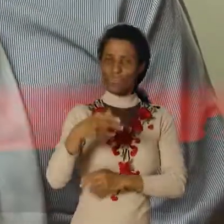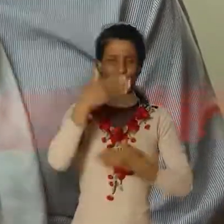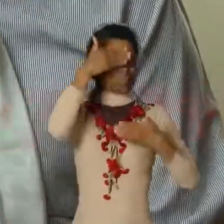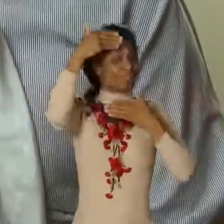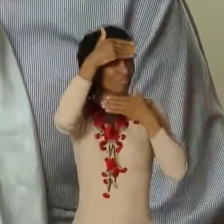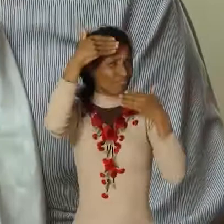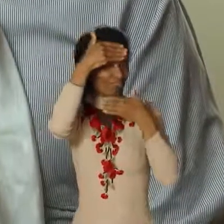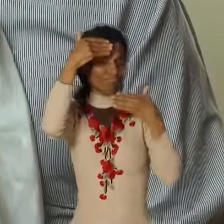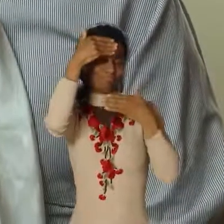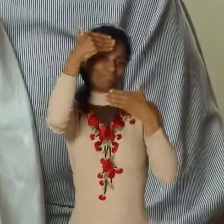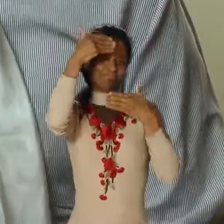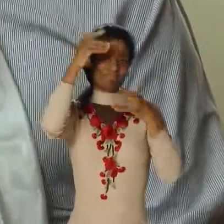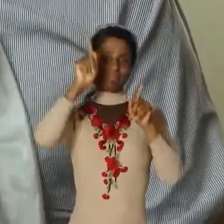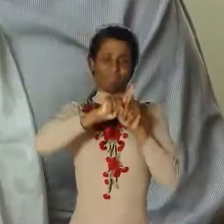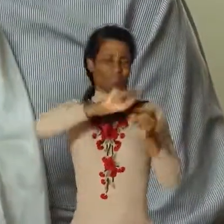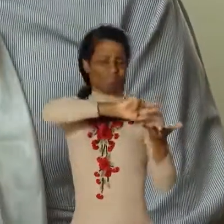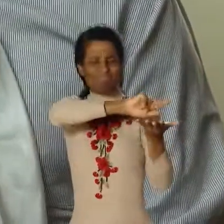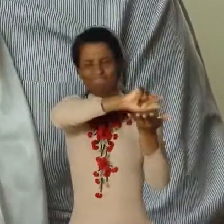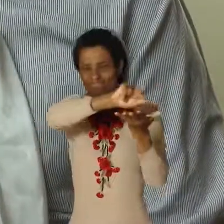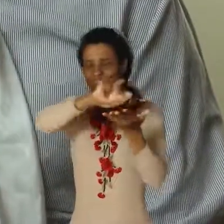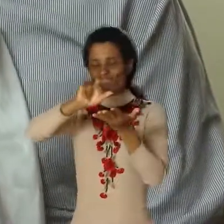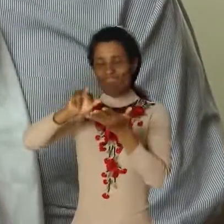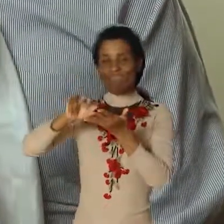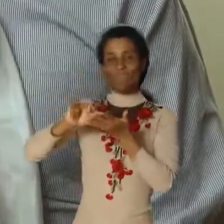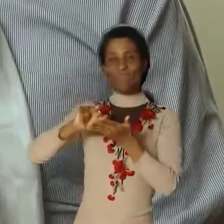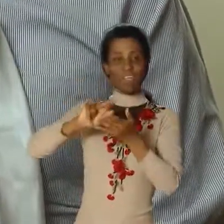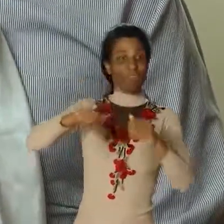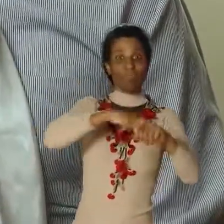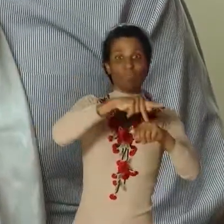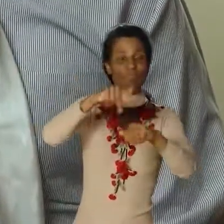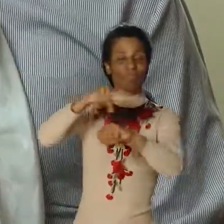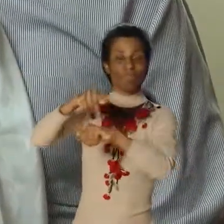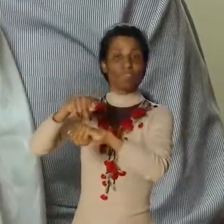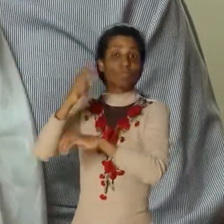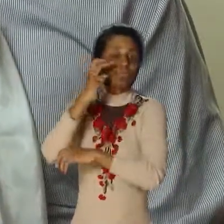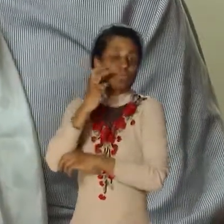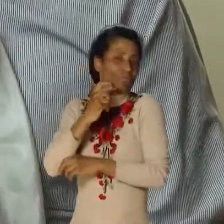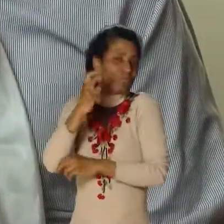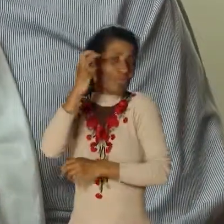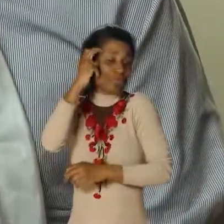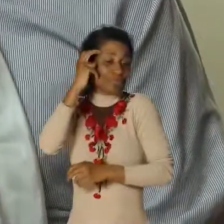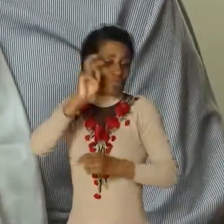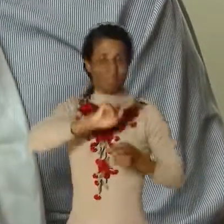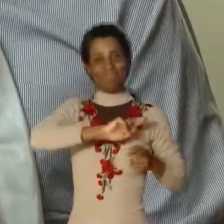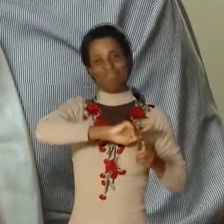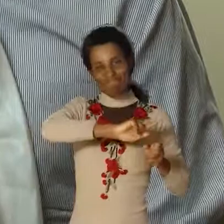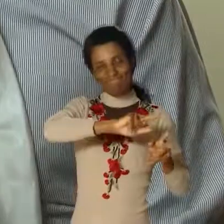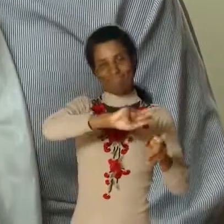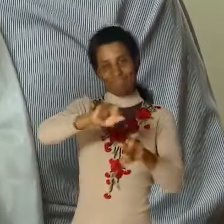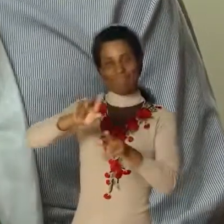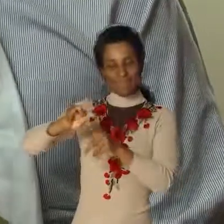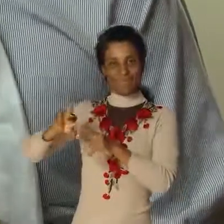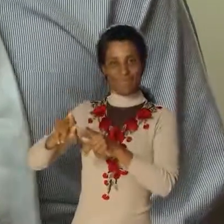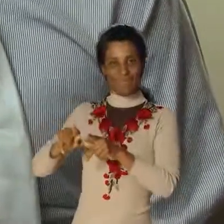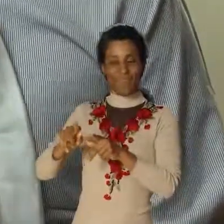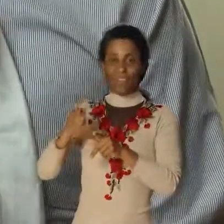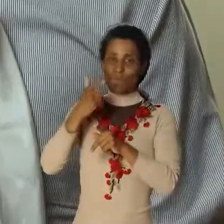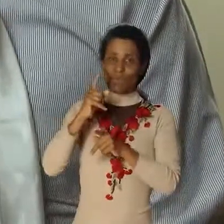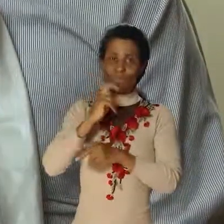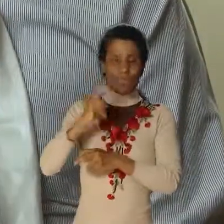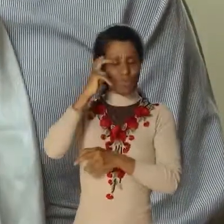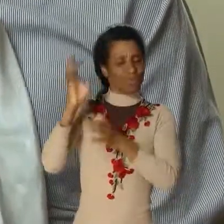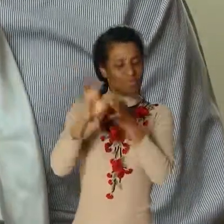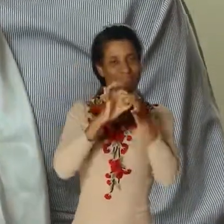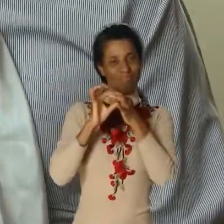do português, do árabe, do polonês, enfim, de todos esses que nos